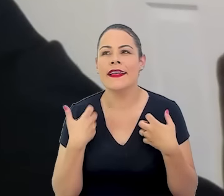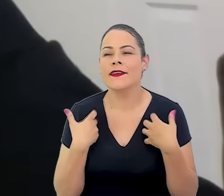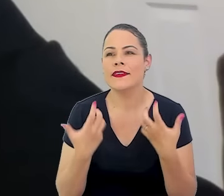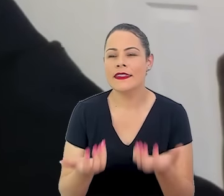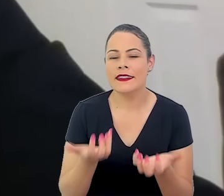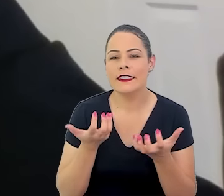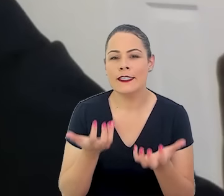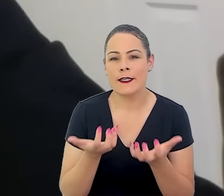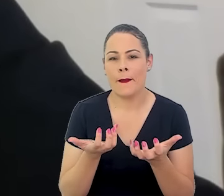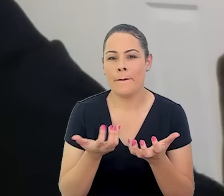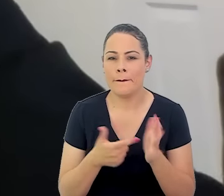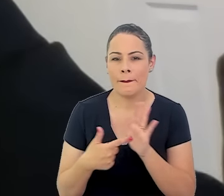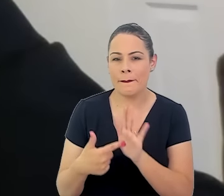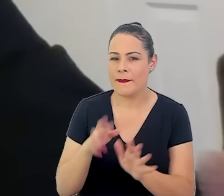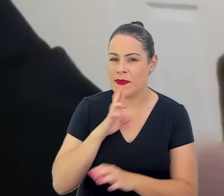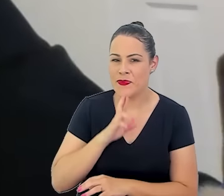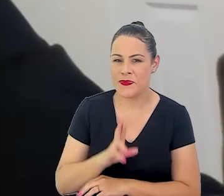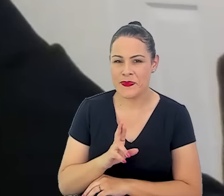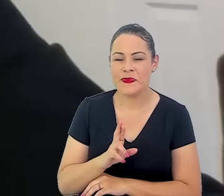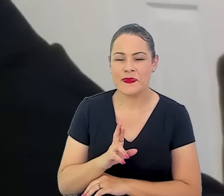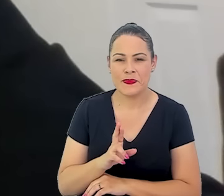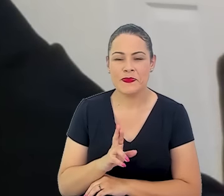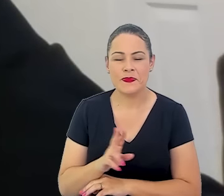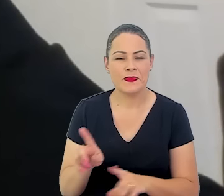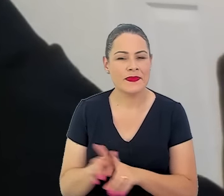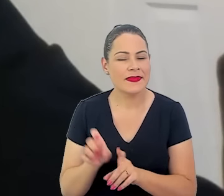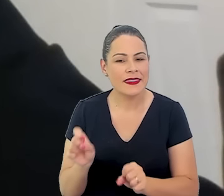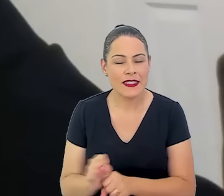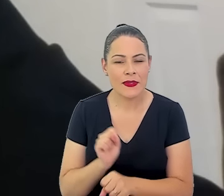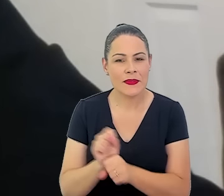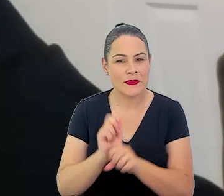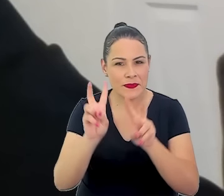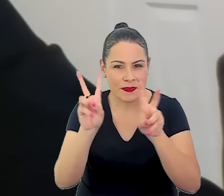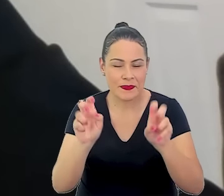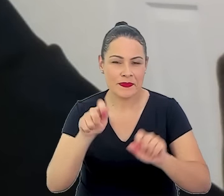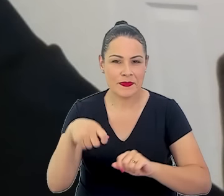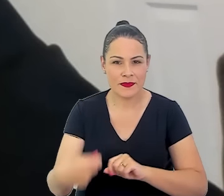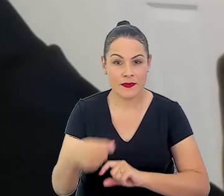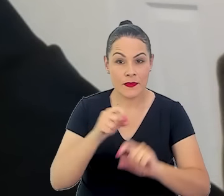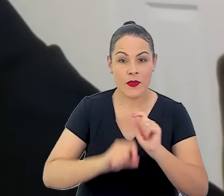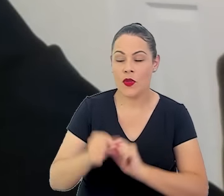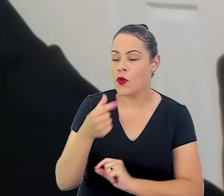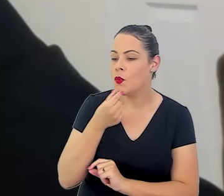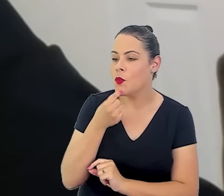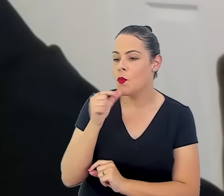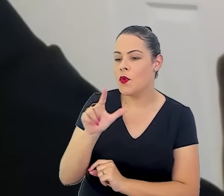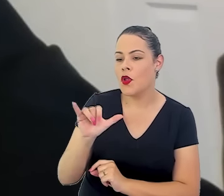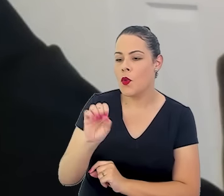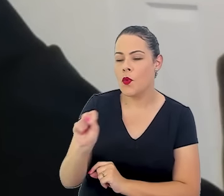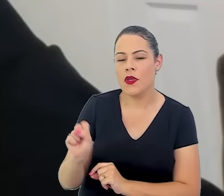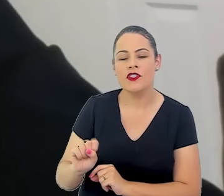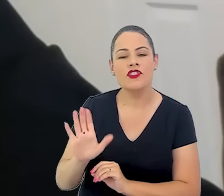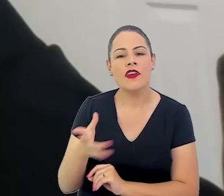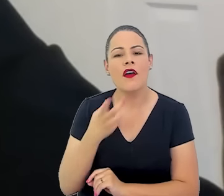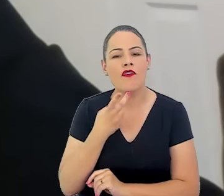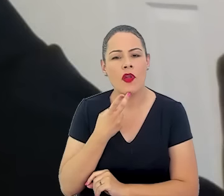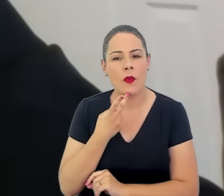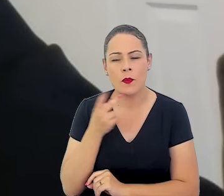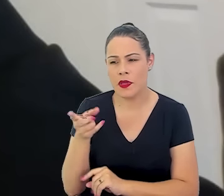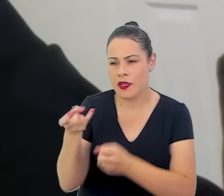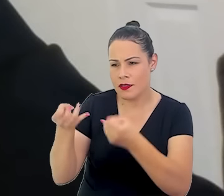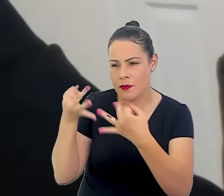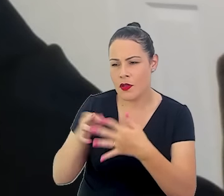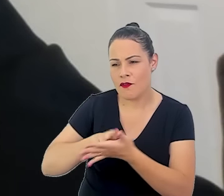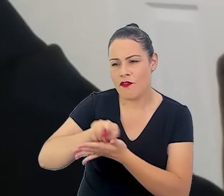Eu queria colocar minha resposta, Rodrigo, construindo um pouco sobre o que Luiz disse. Luiz mencionou